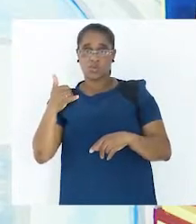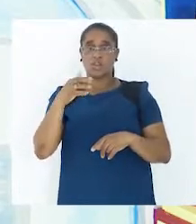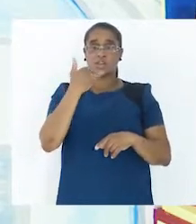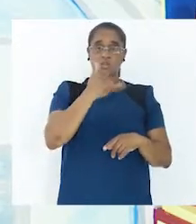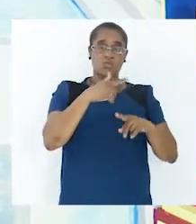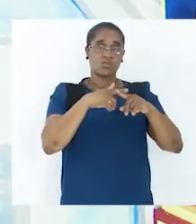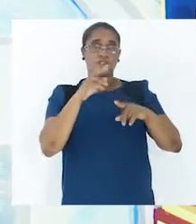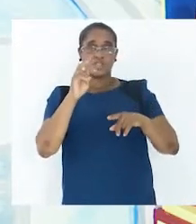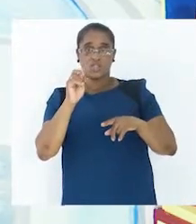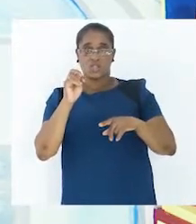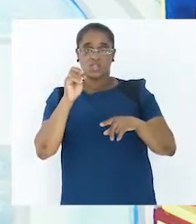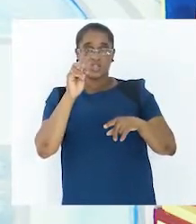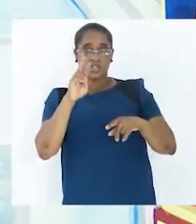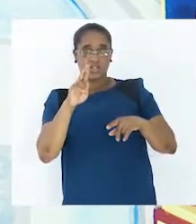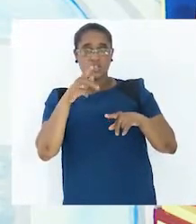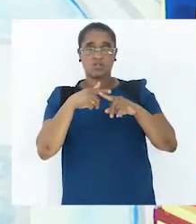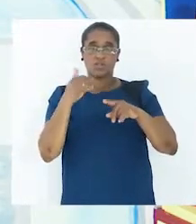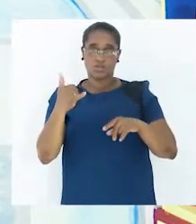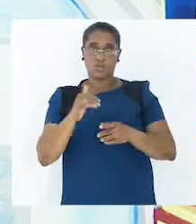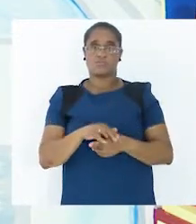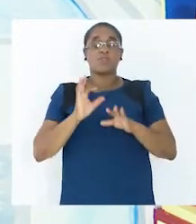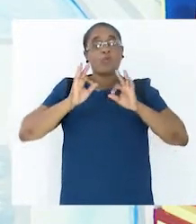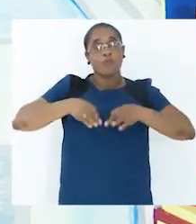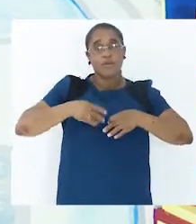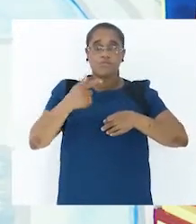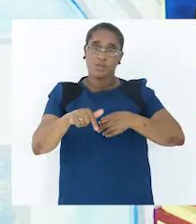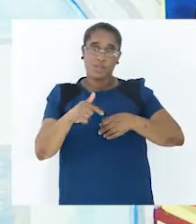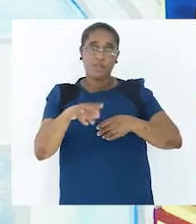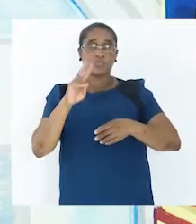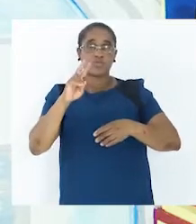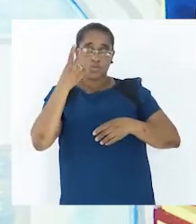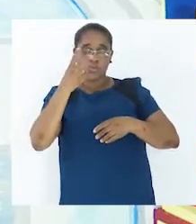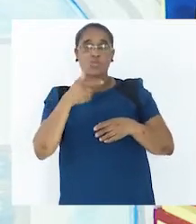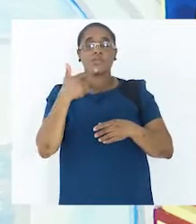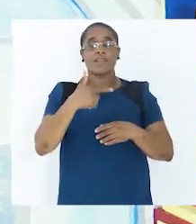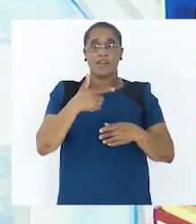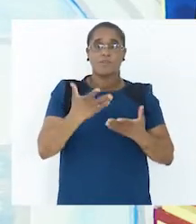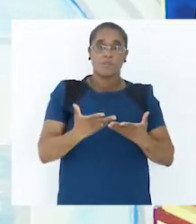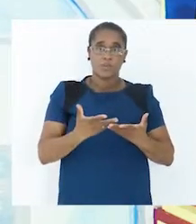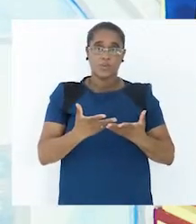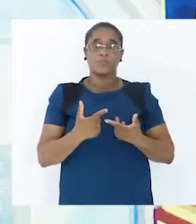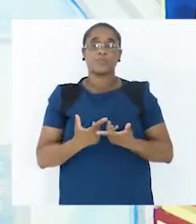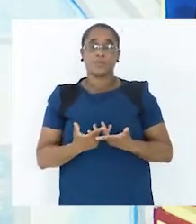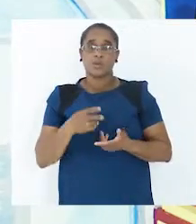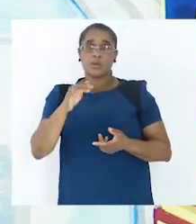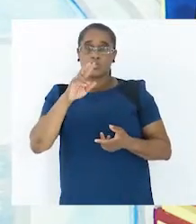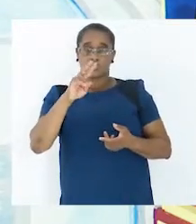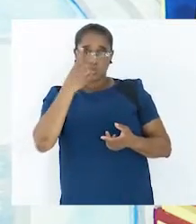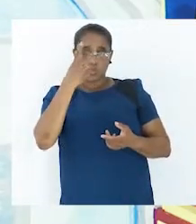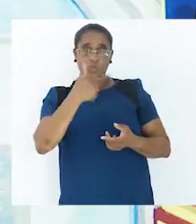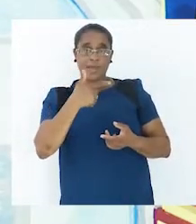x vezes o 2. E por fim, vamos ter o segundo termo, que é o 2, ao quadrado. Quando